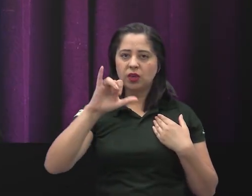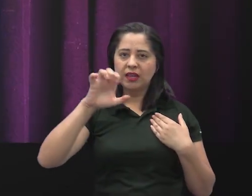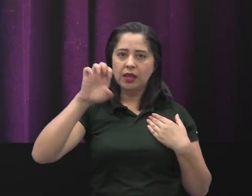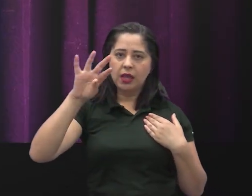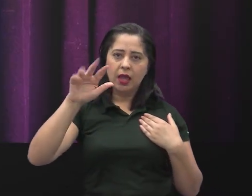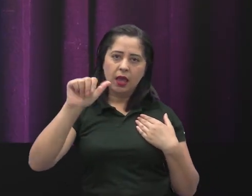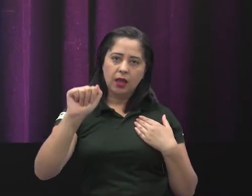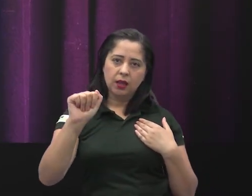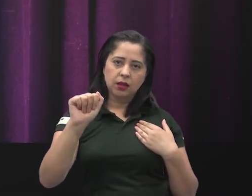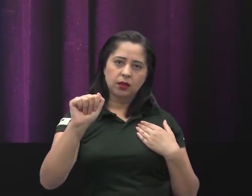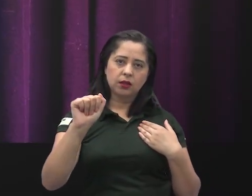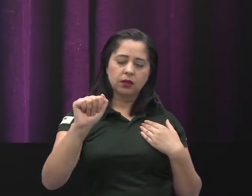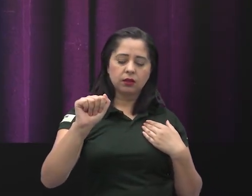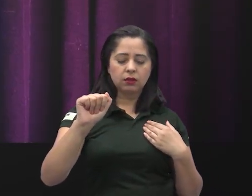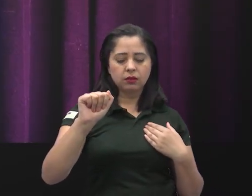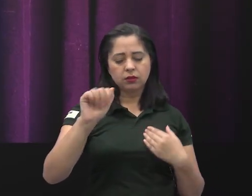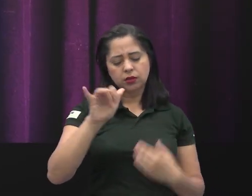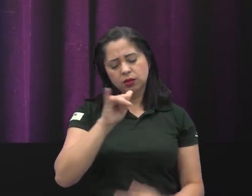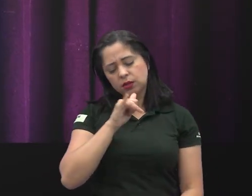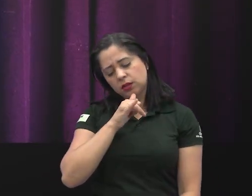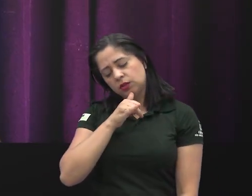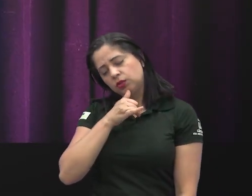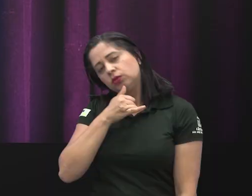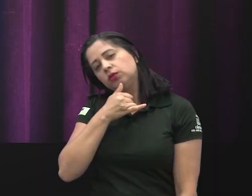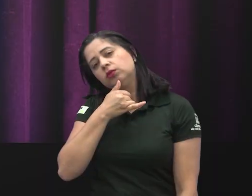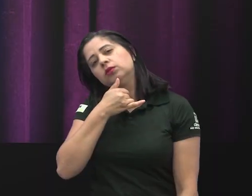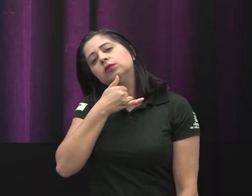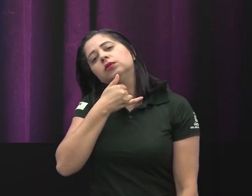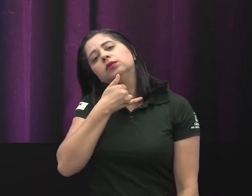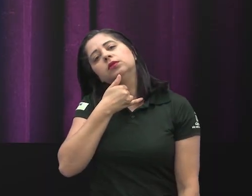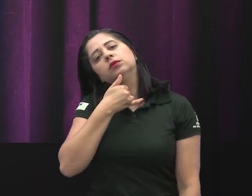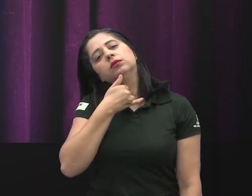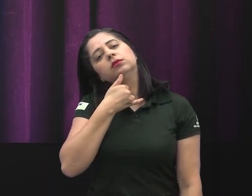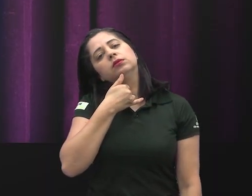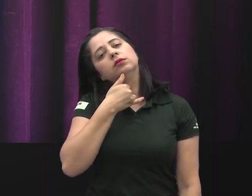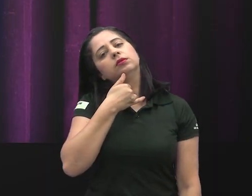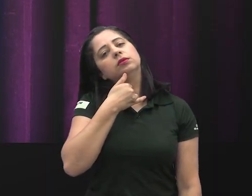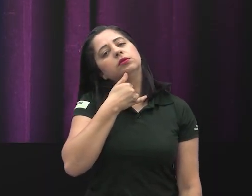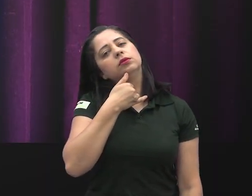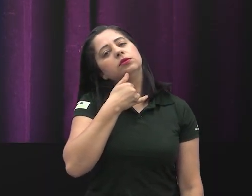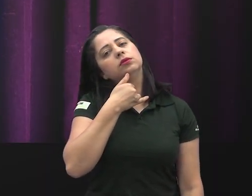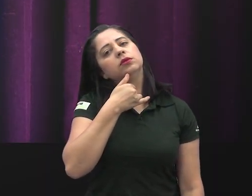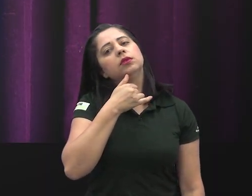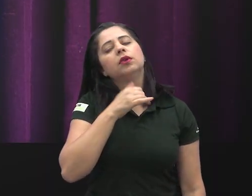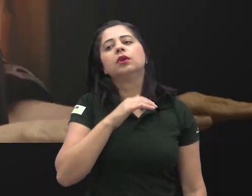Julieta lamenta o seu destino.